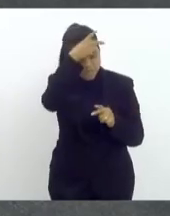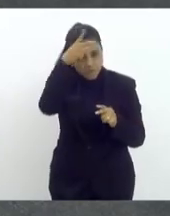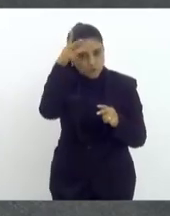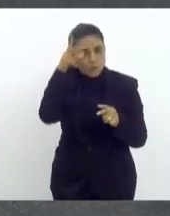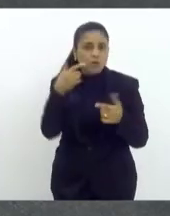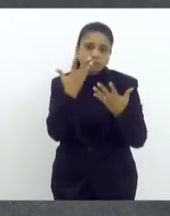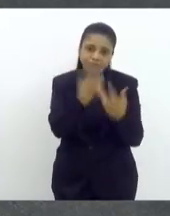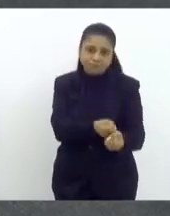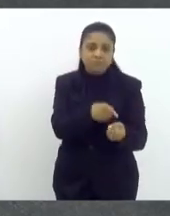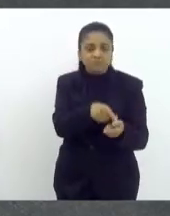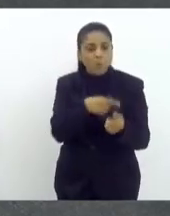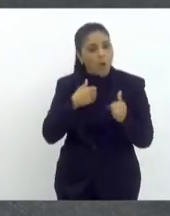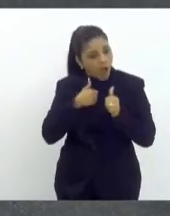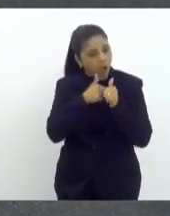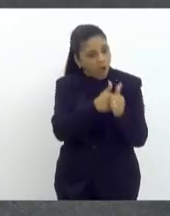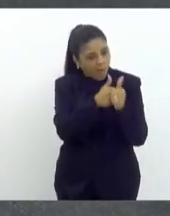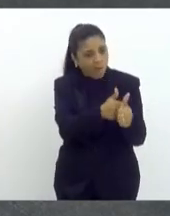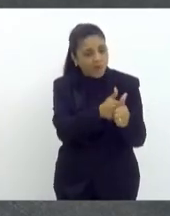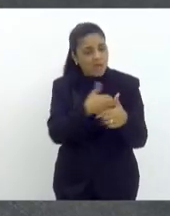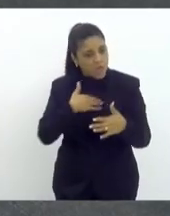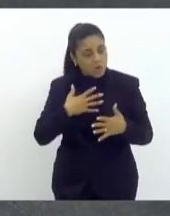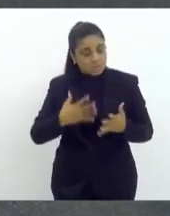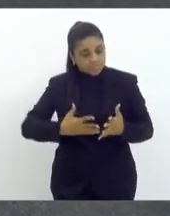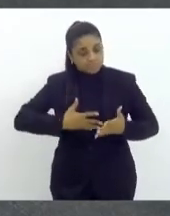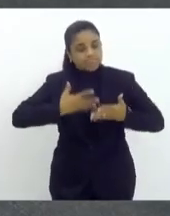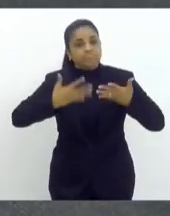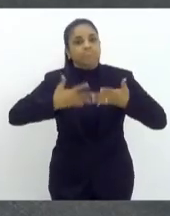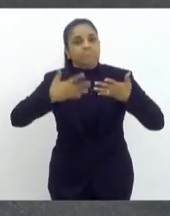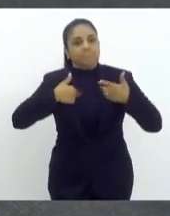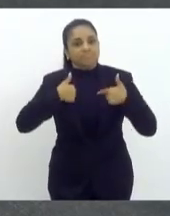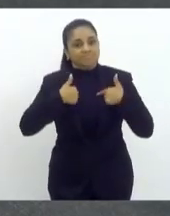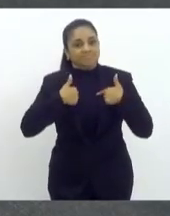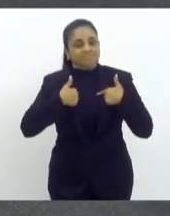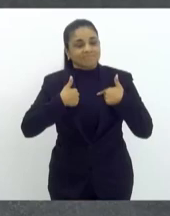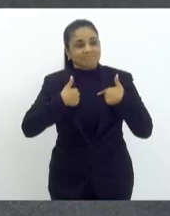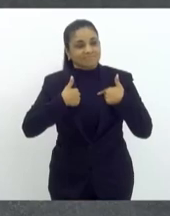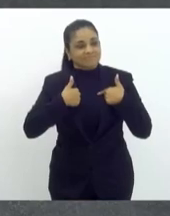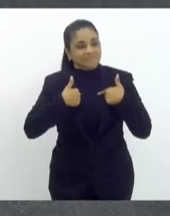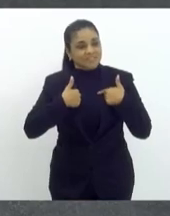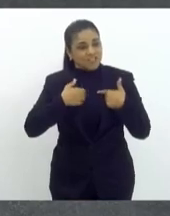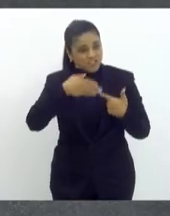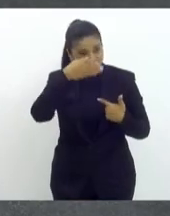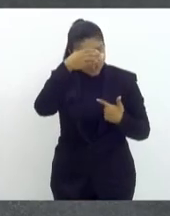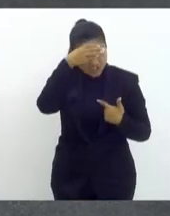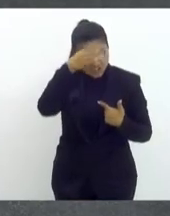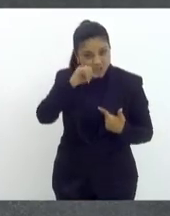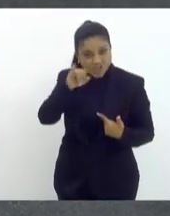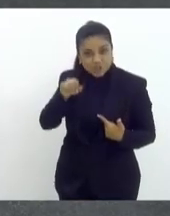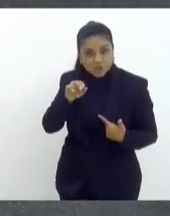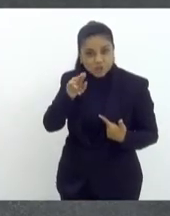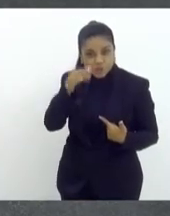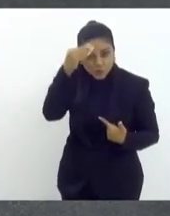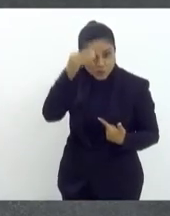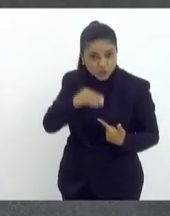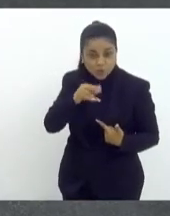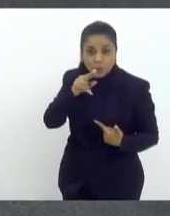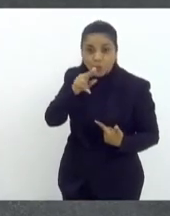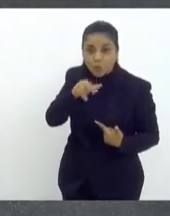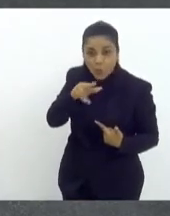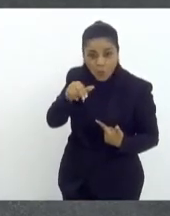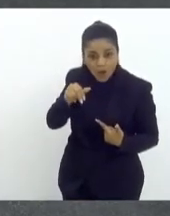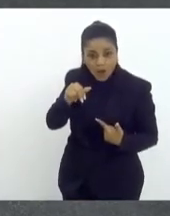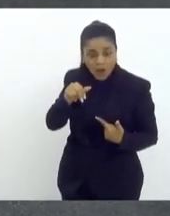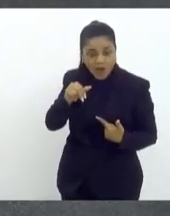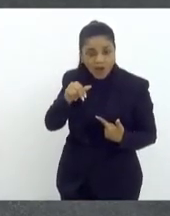eu acompanhei tudo isso isso muito me inspirou se a tia Ju não desistiu e esteve aqui em muitos momentos